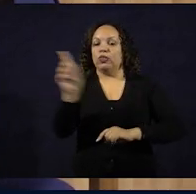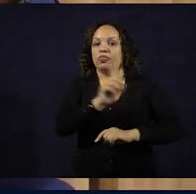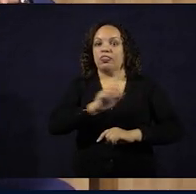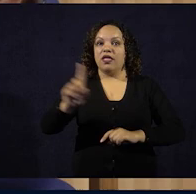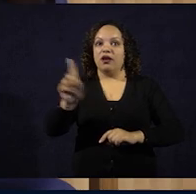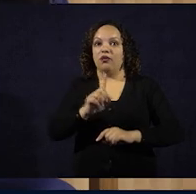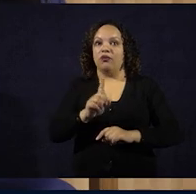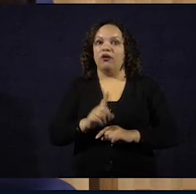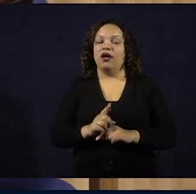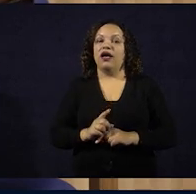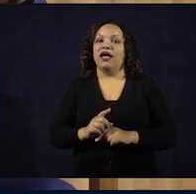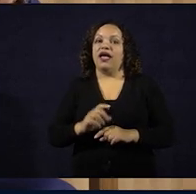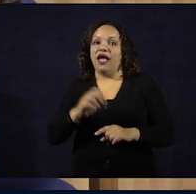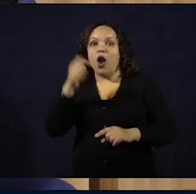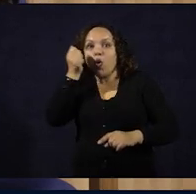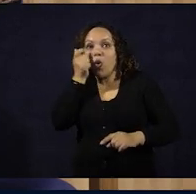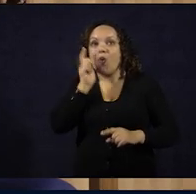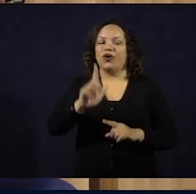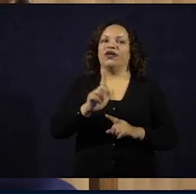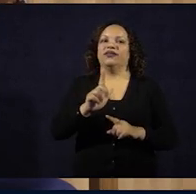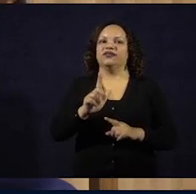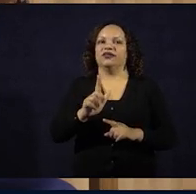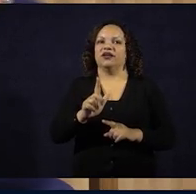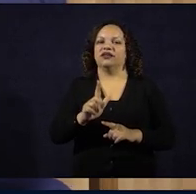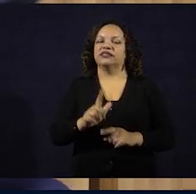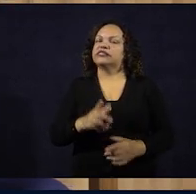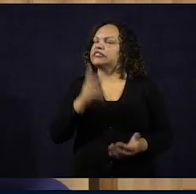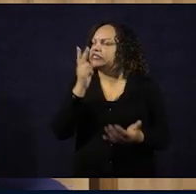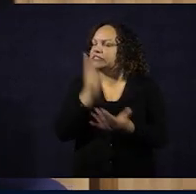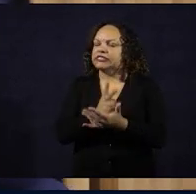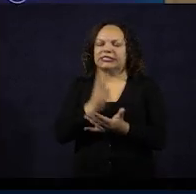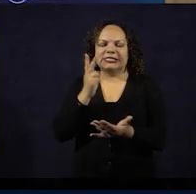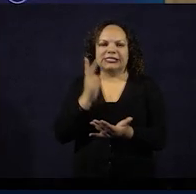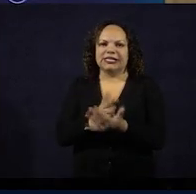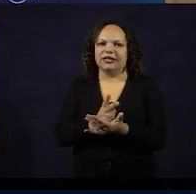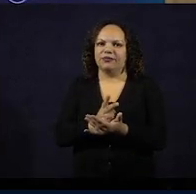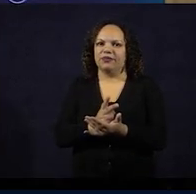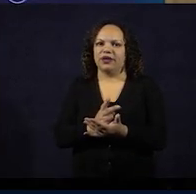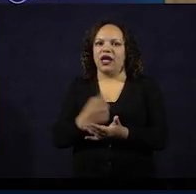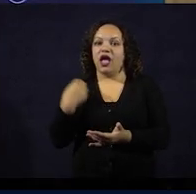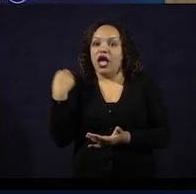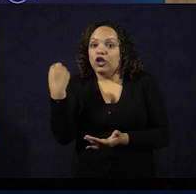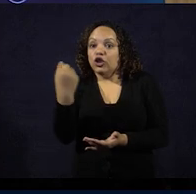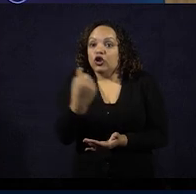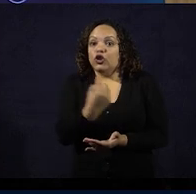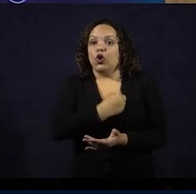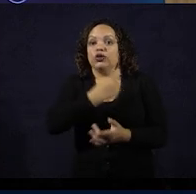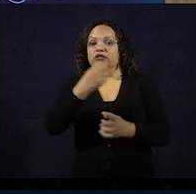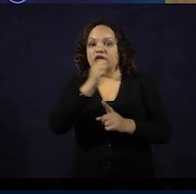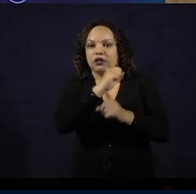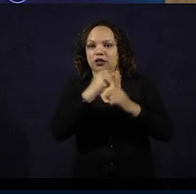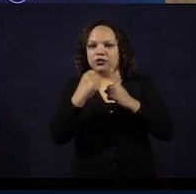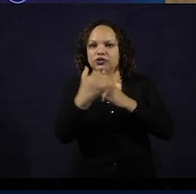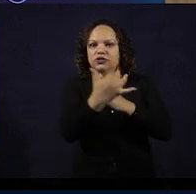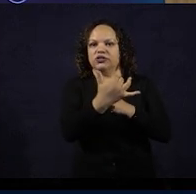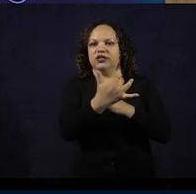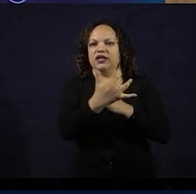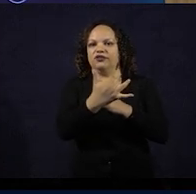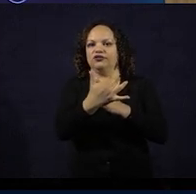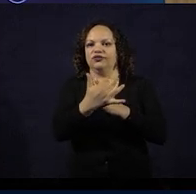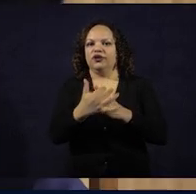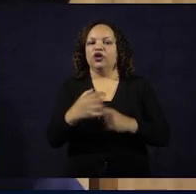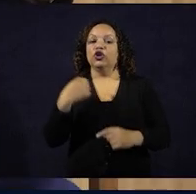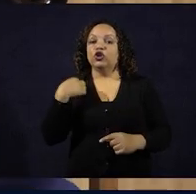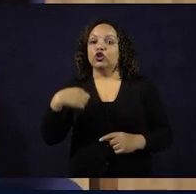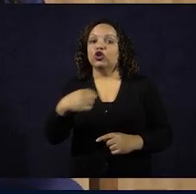ao do grupo político B essa conquista a gente nunca deve perder a noção é nossa é uma conquista da sociedade eh a gente